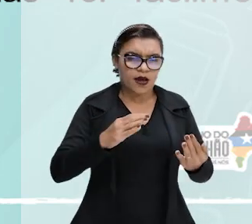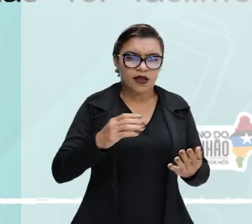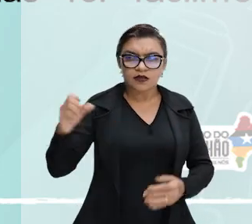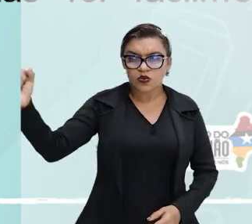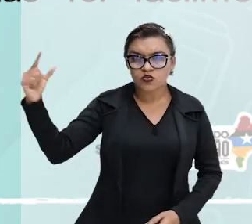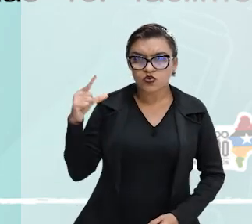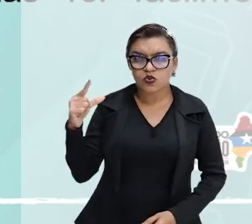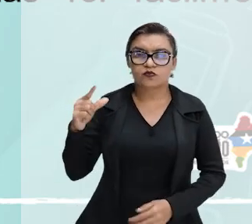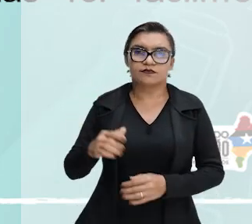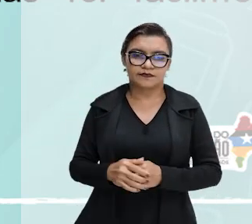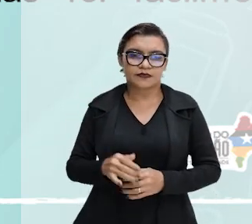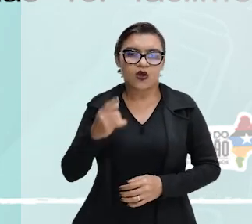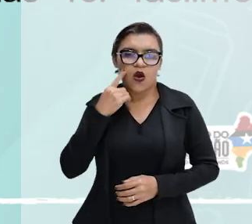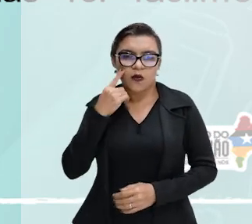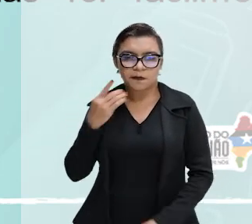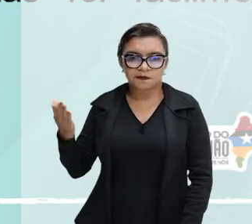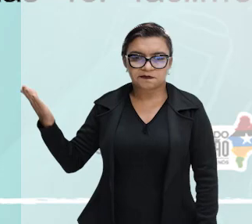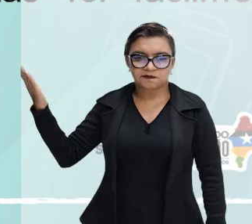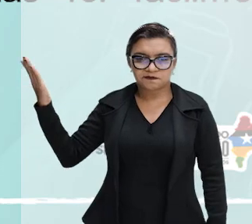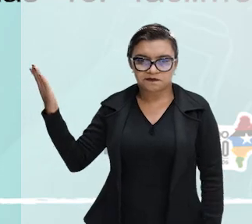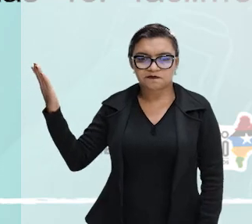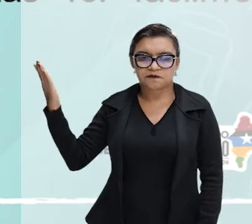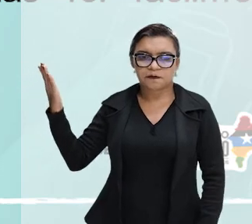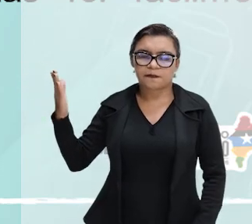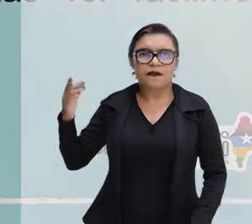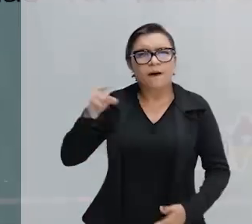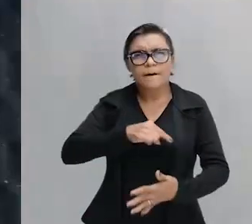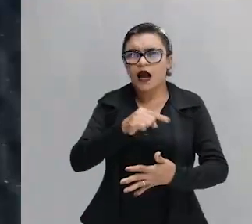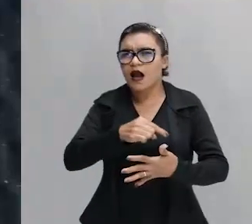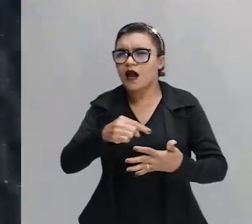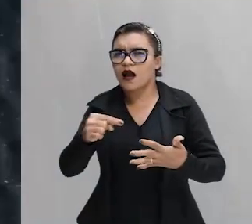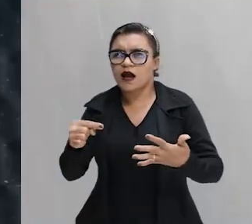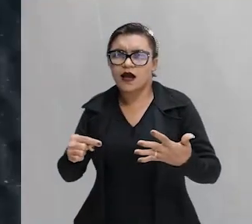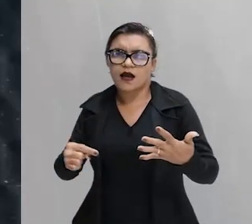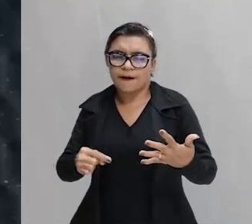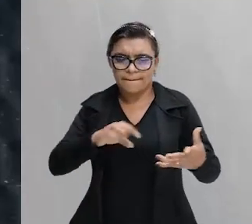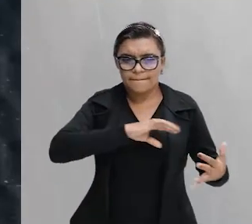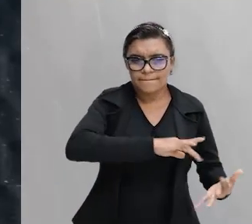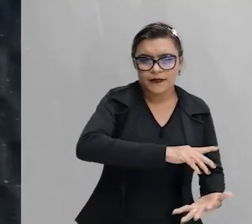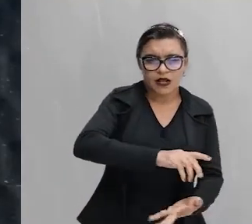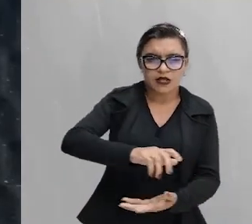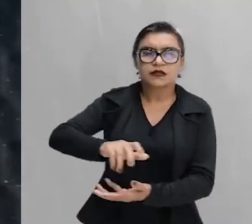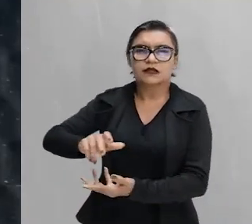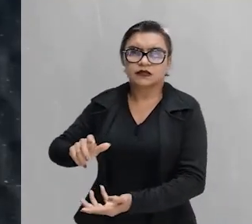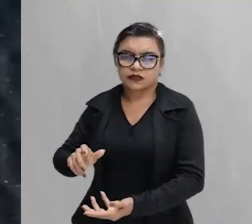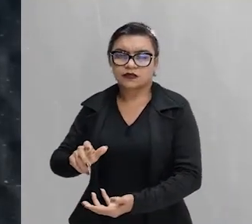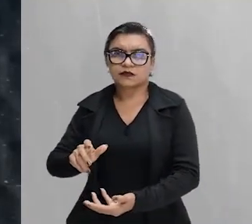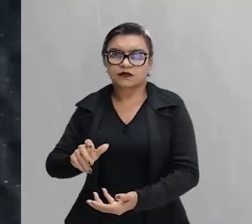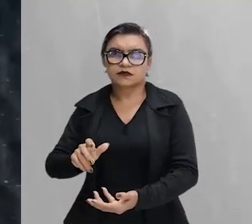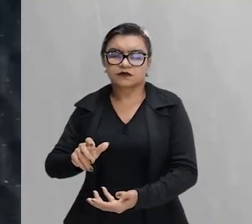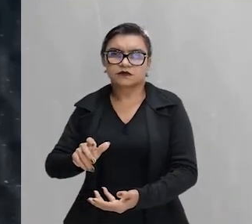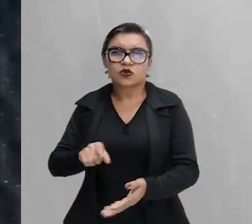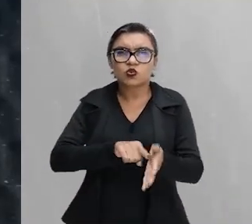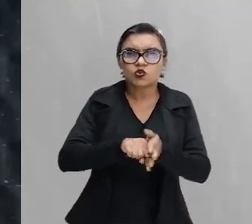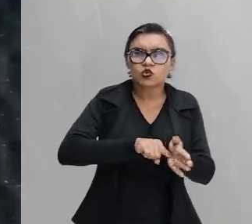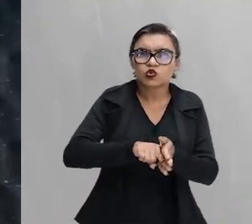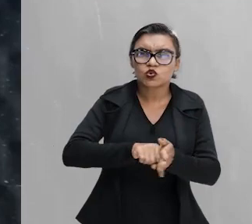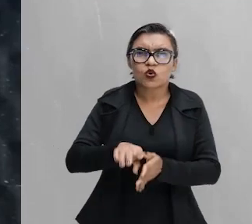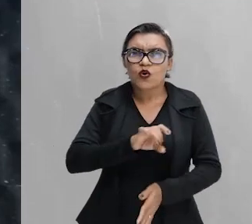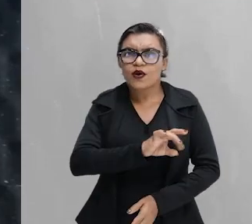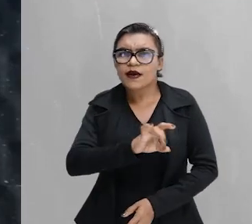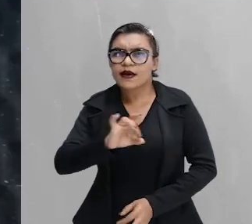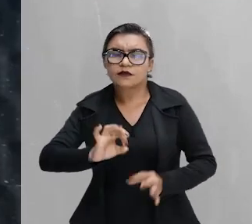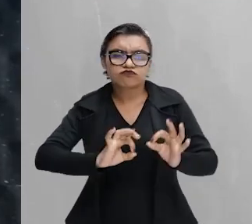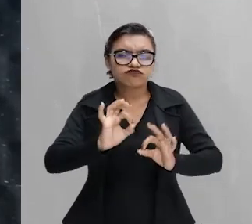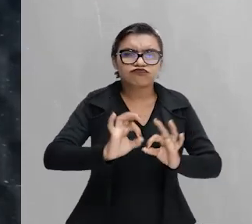Terra, Marte, Júpiter e Saturno. Ok? Então eram os planetas conhecidos, então ele colocou ali dentro do seu estudo os planetas, cada um em sua